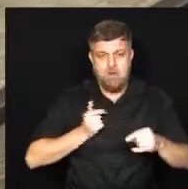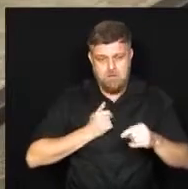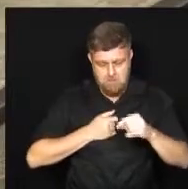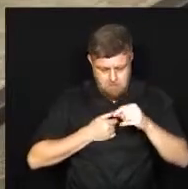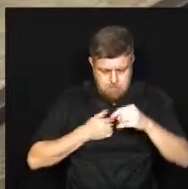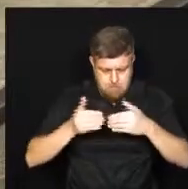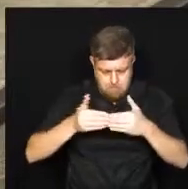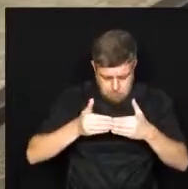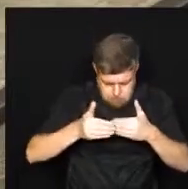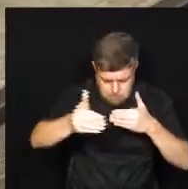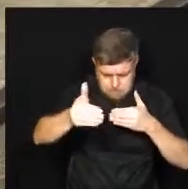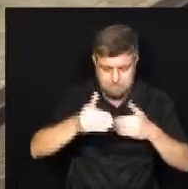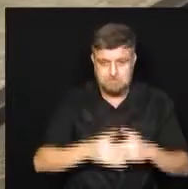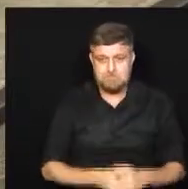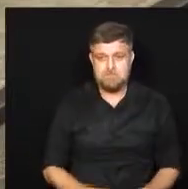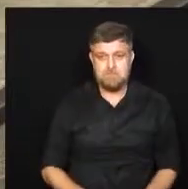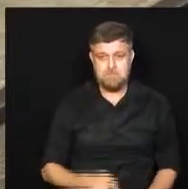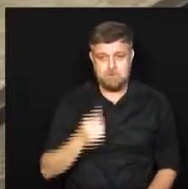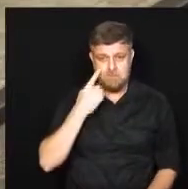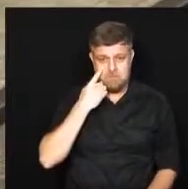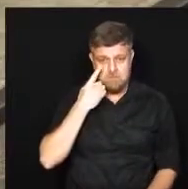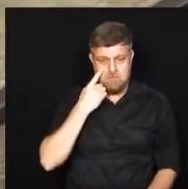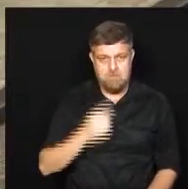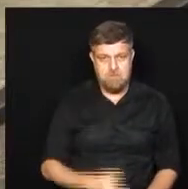a partir de agora. Vamos acompanhar.